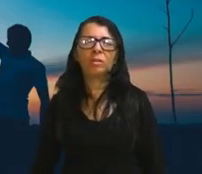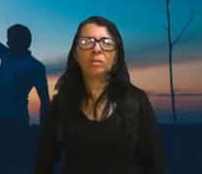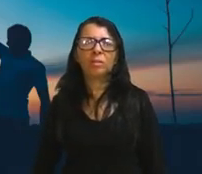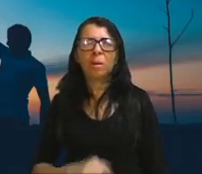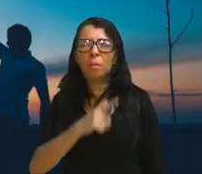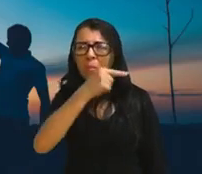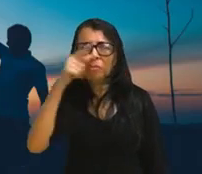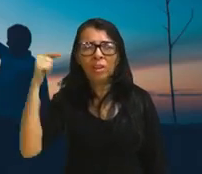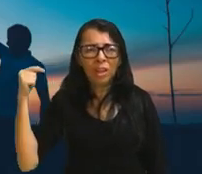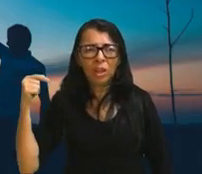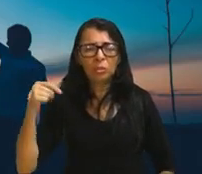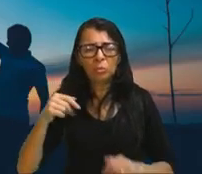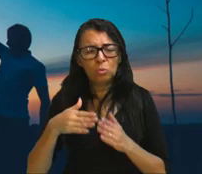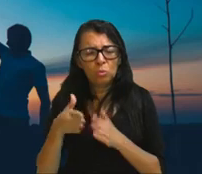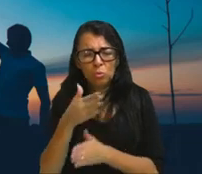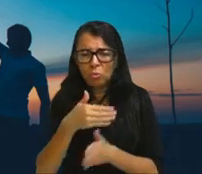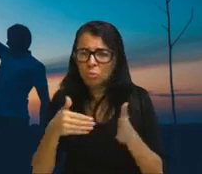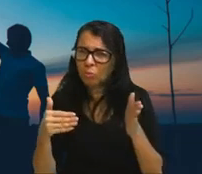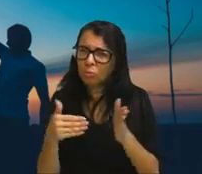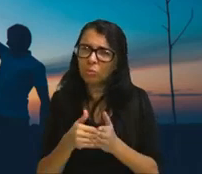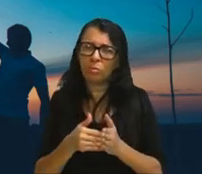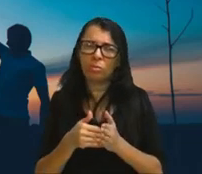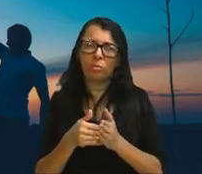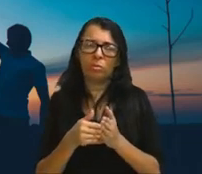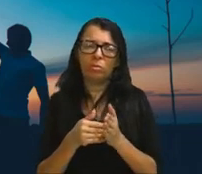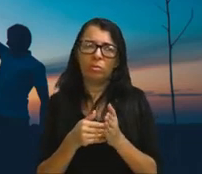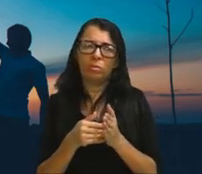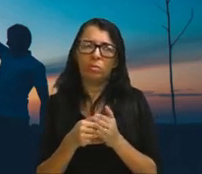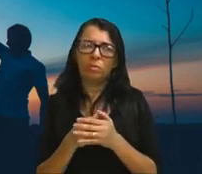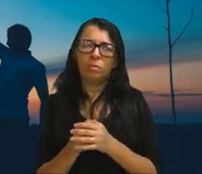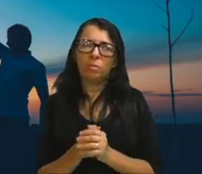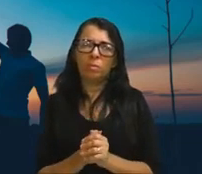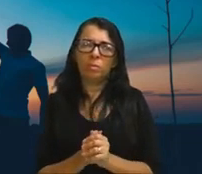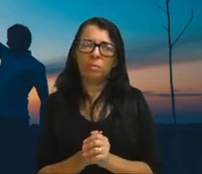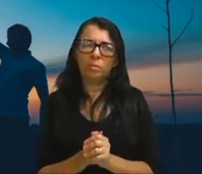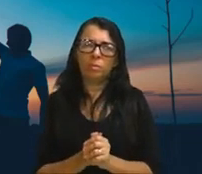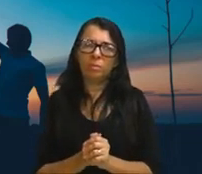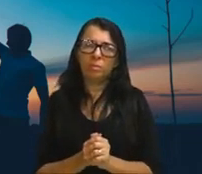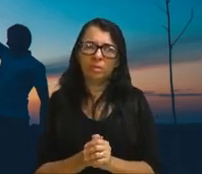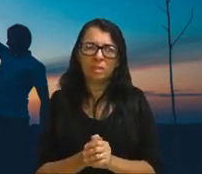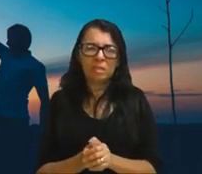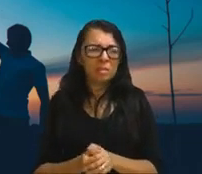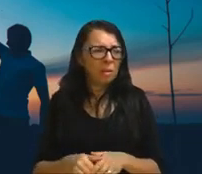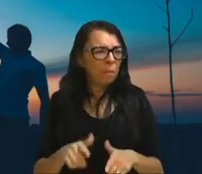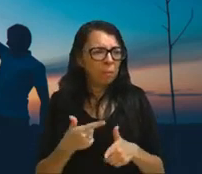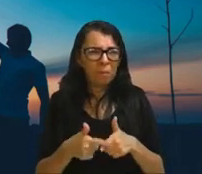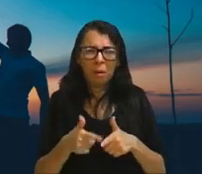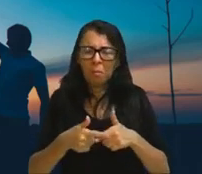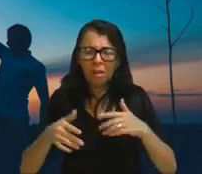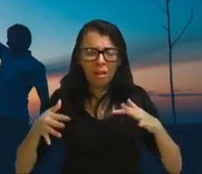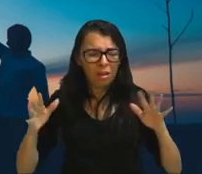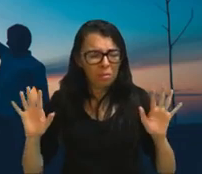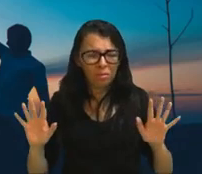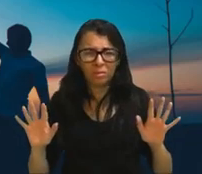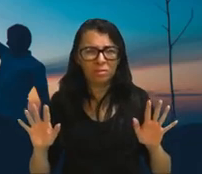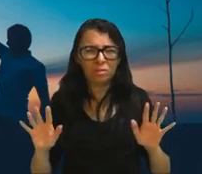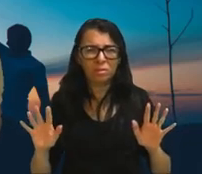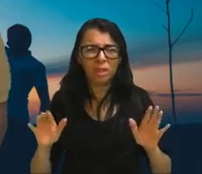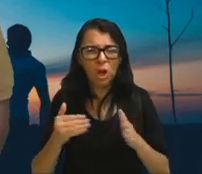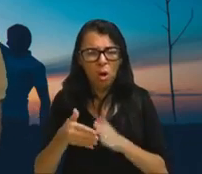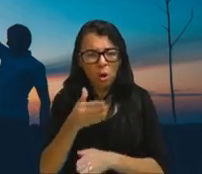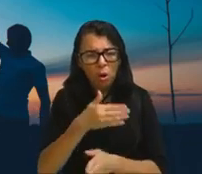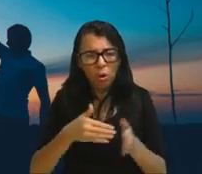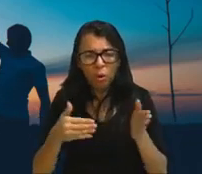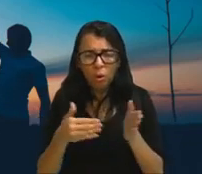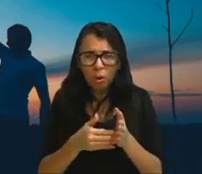homens, independentemente de qual partido, de qual a